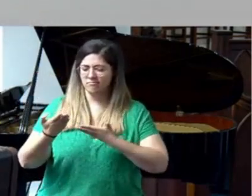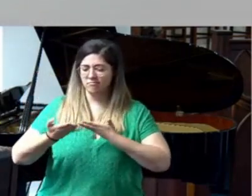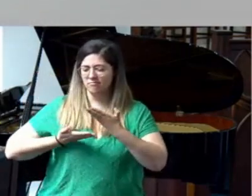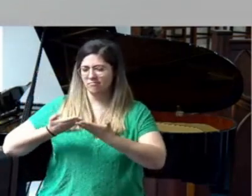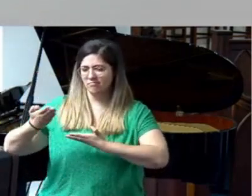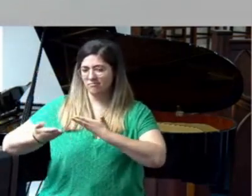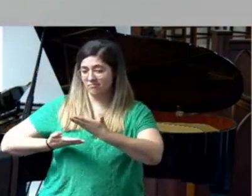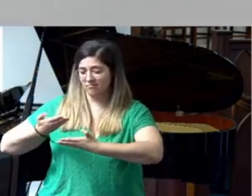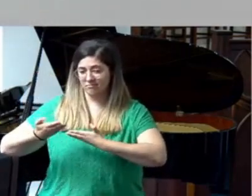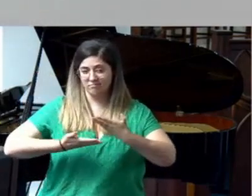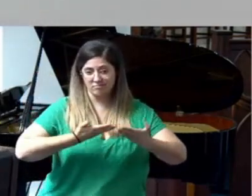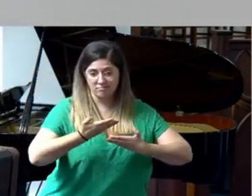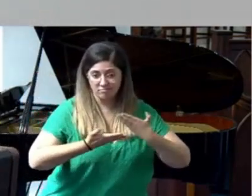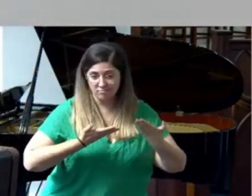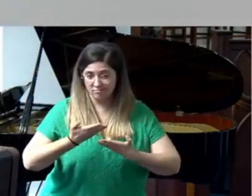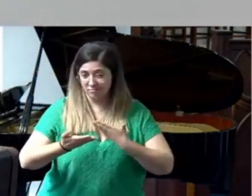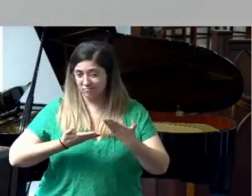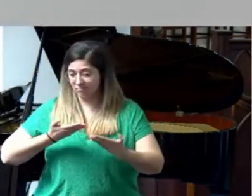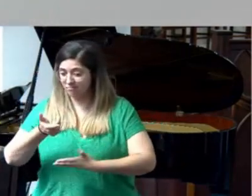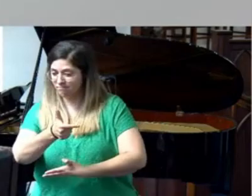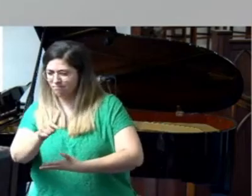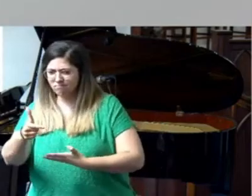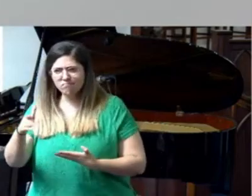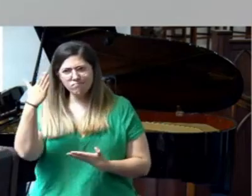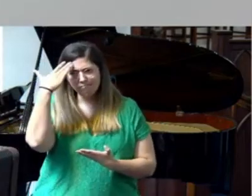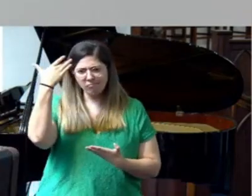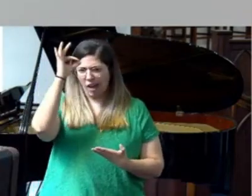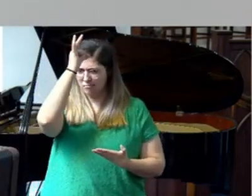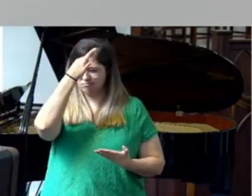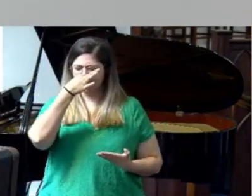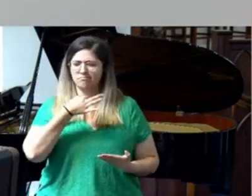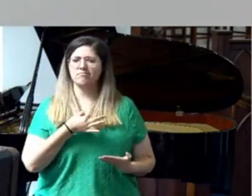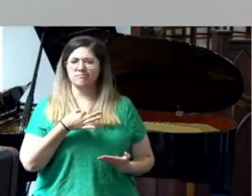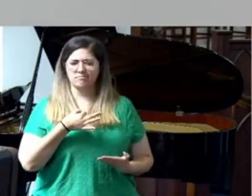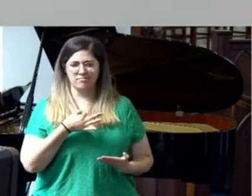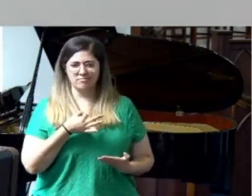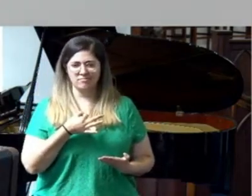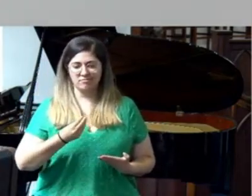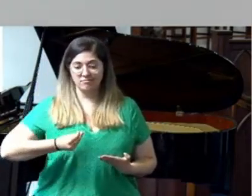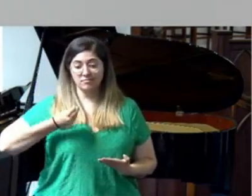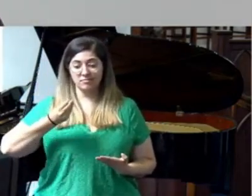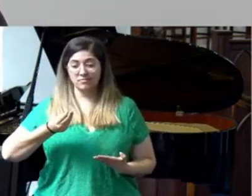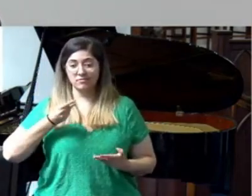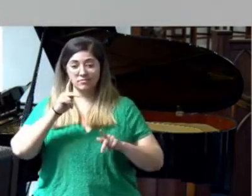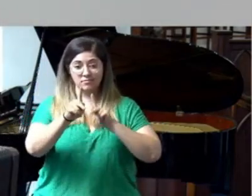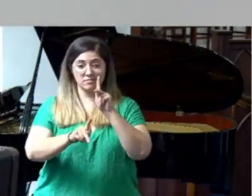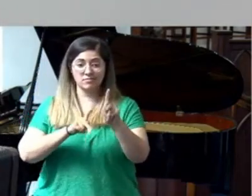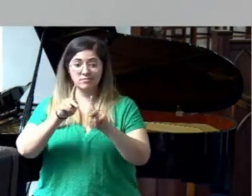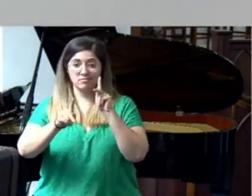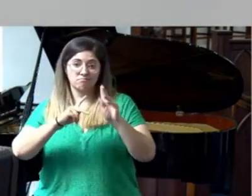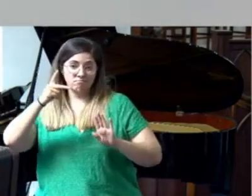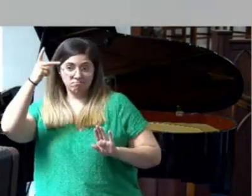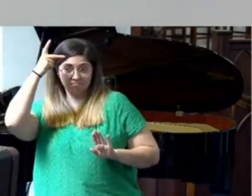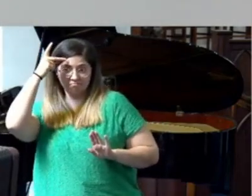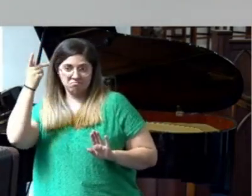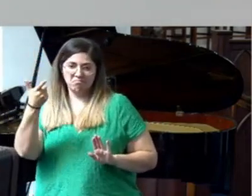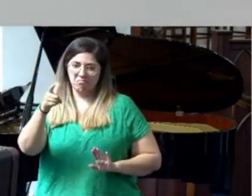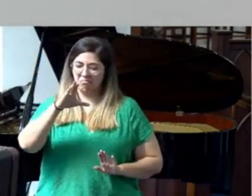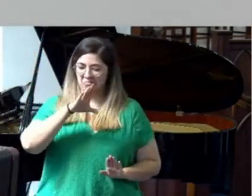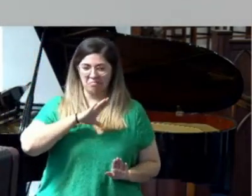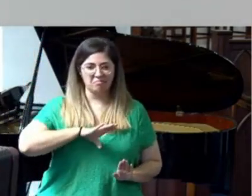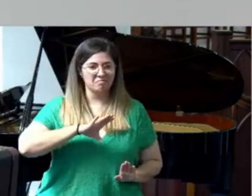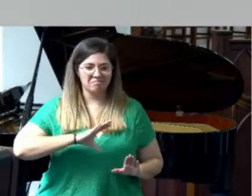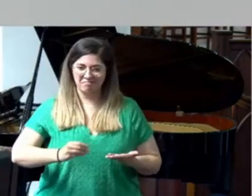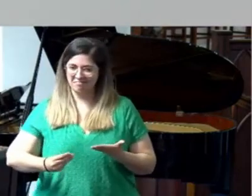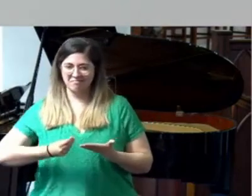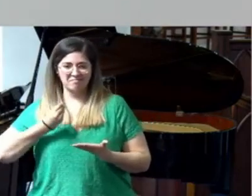interpessoais, comerciais? Quem de nós não sabe como é que a gente deve viver com a população da cidade onde nós moramos? Quem de nós não